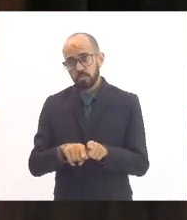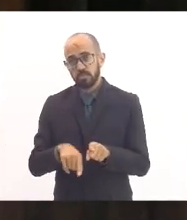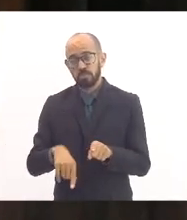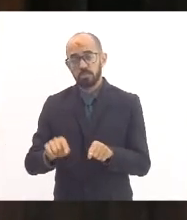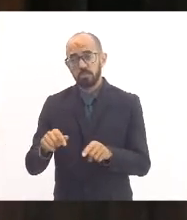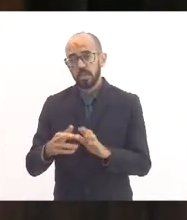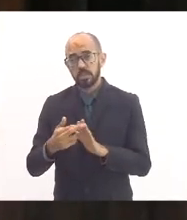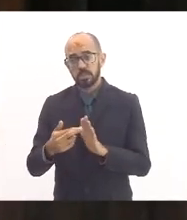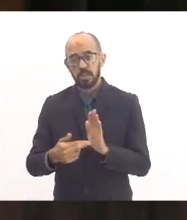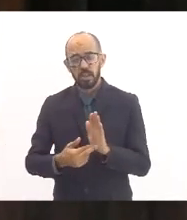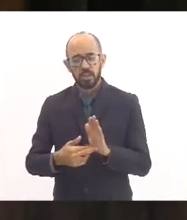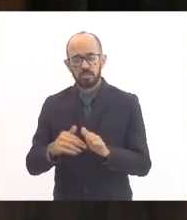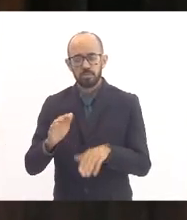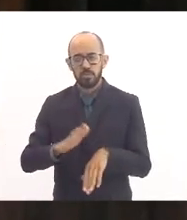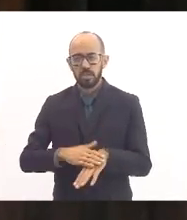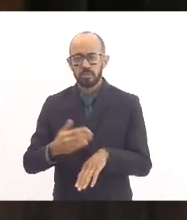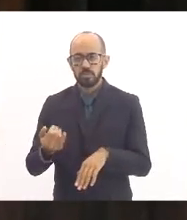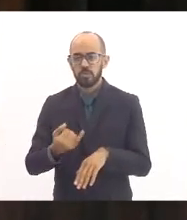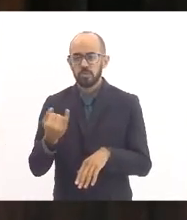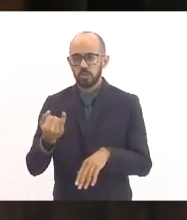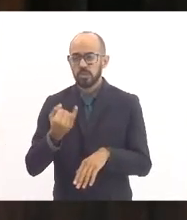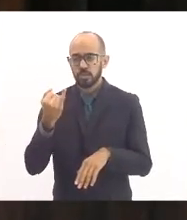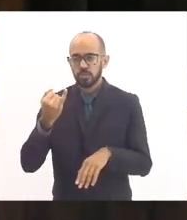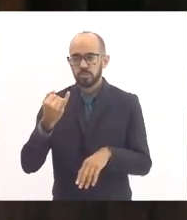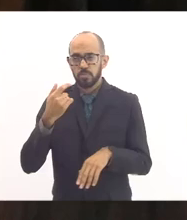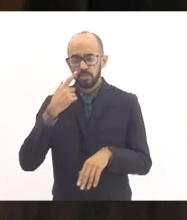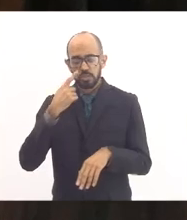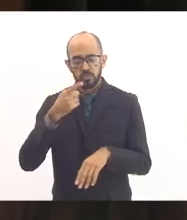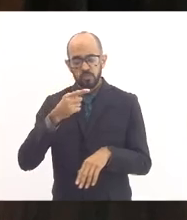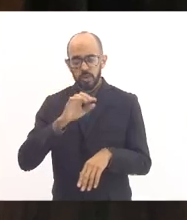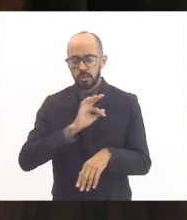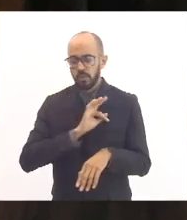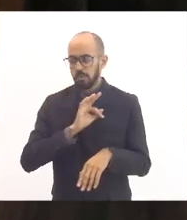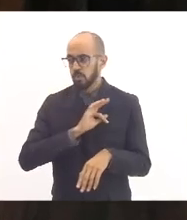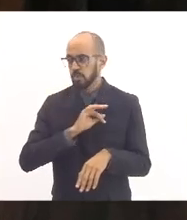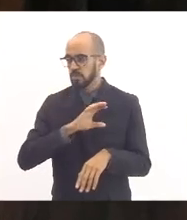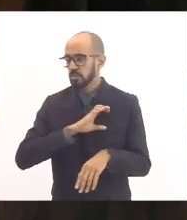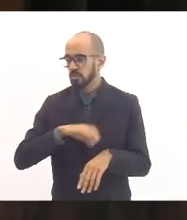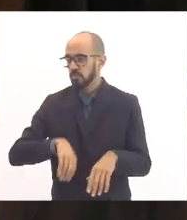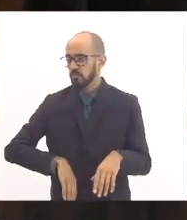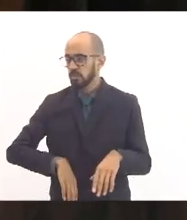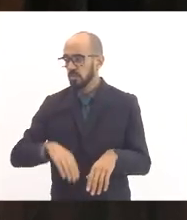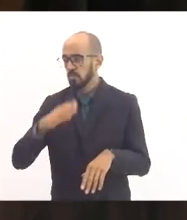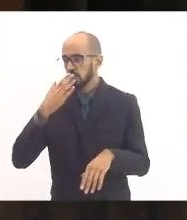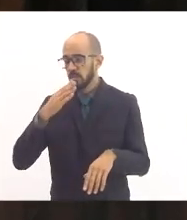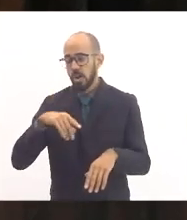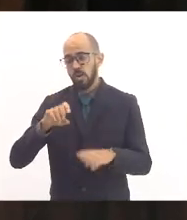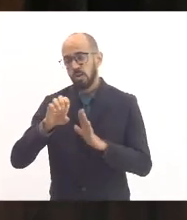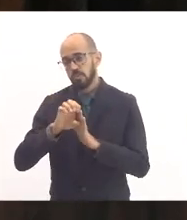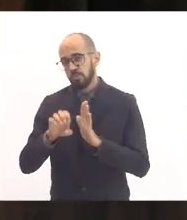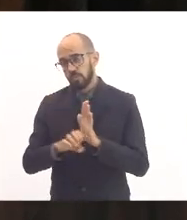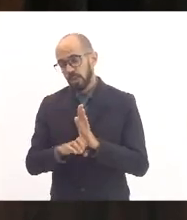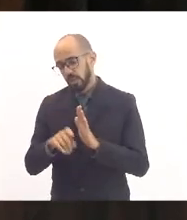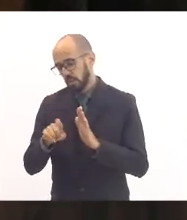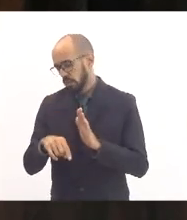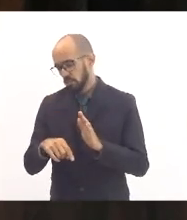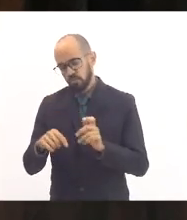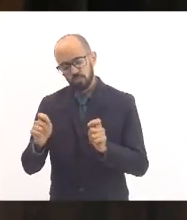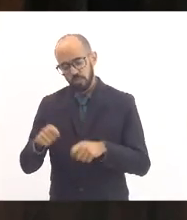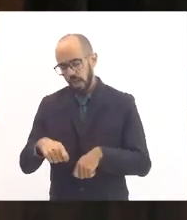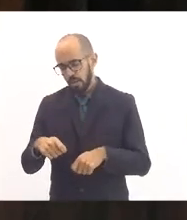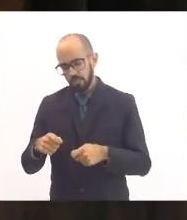cláusulas pétreas ver olha isso aqui para nós para categoria tal essas emendas aqui ou esse texto é condição